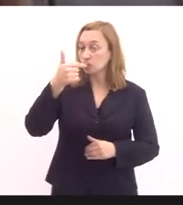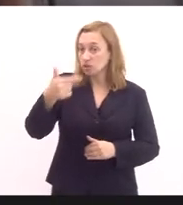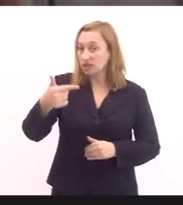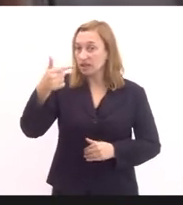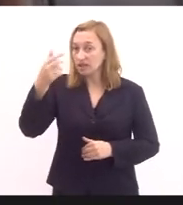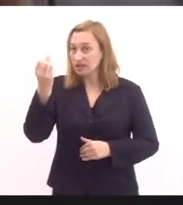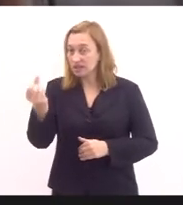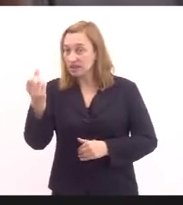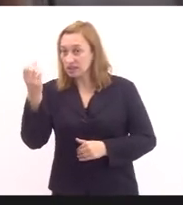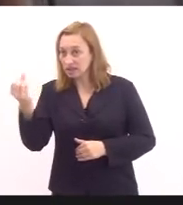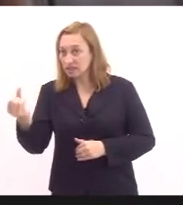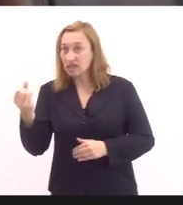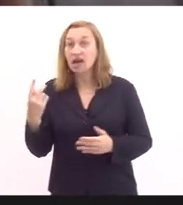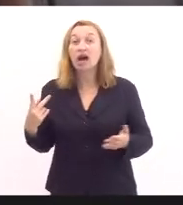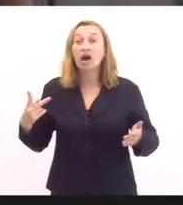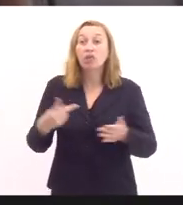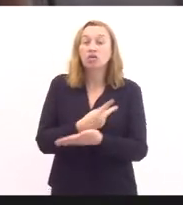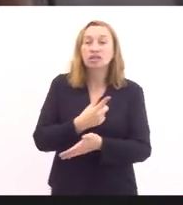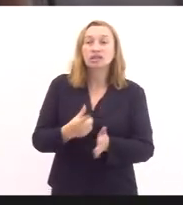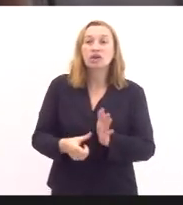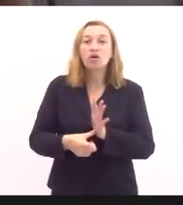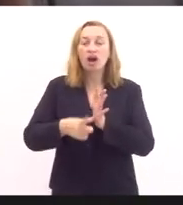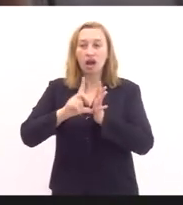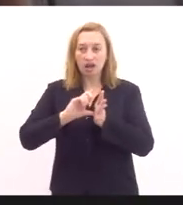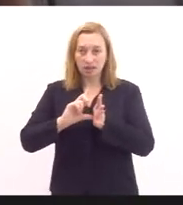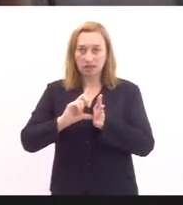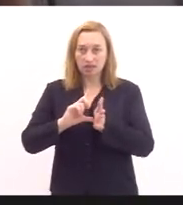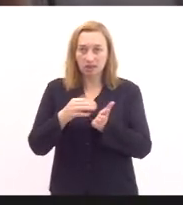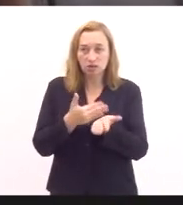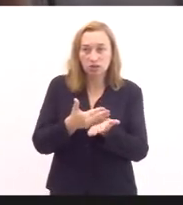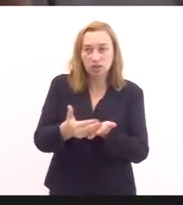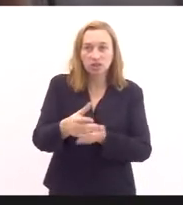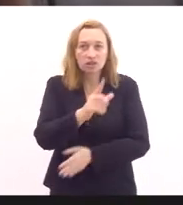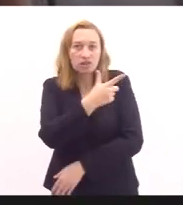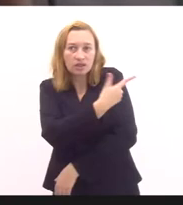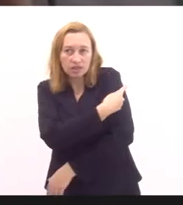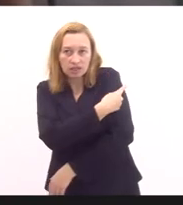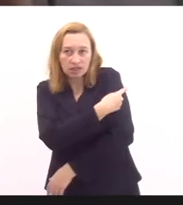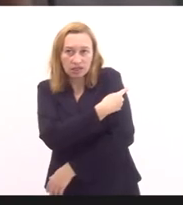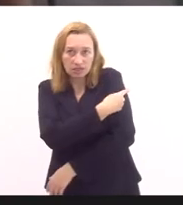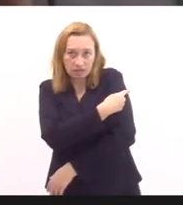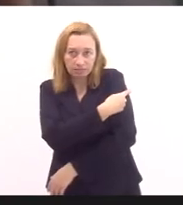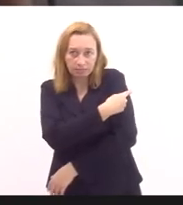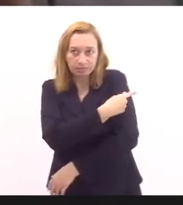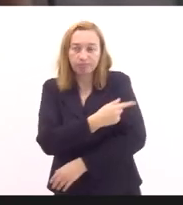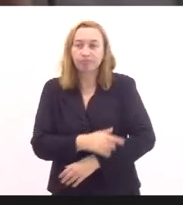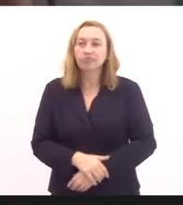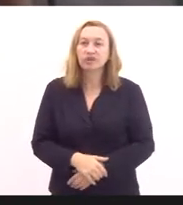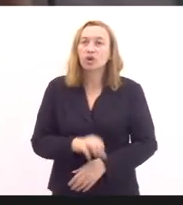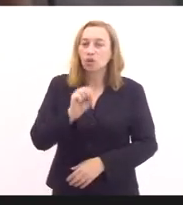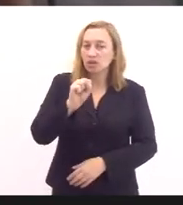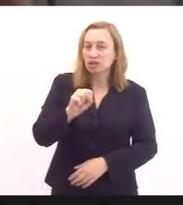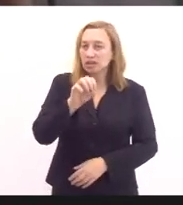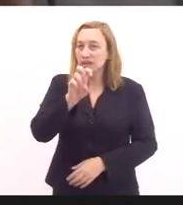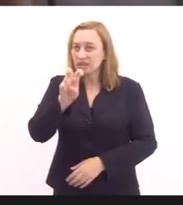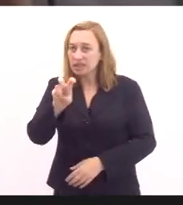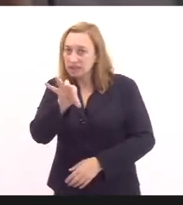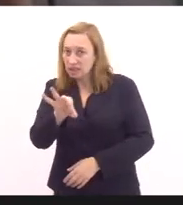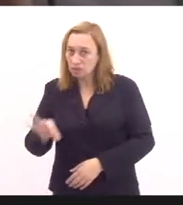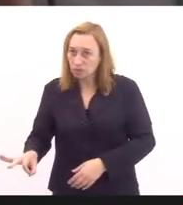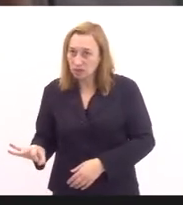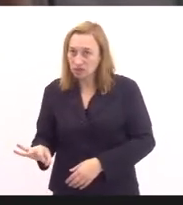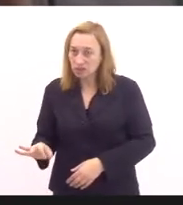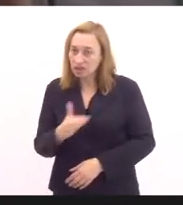1266 aconteceram antes do início da vacinação ou seja 85 porcento